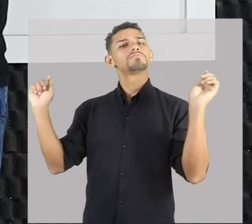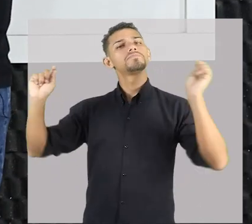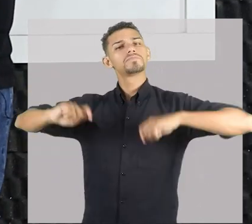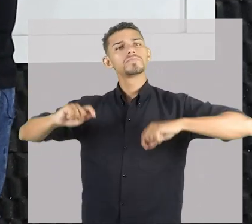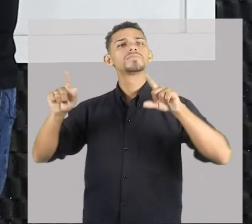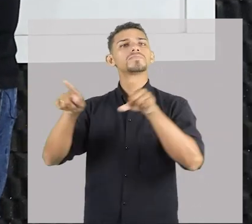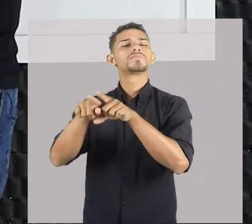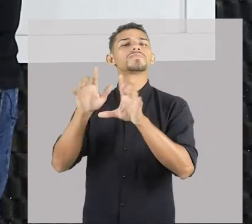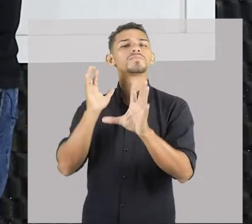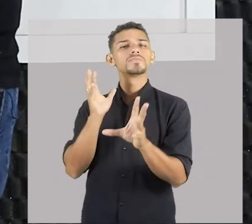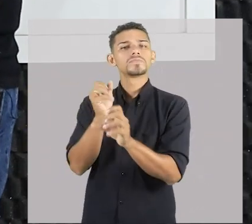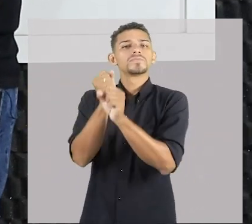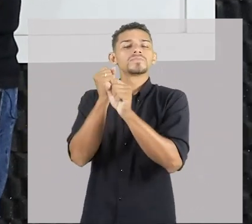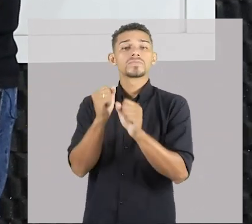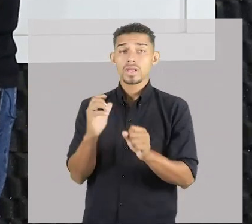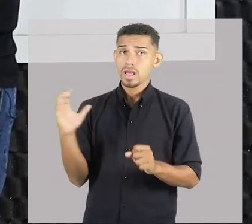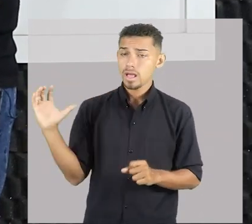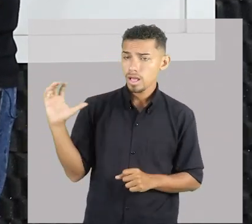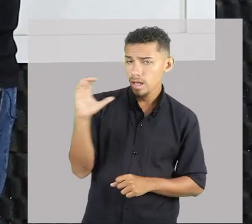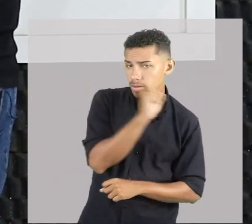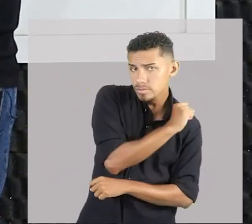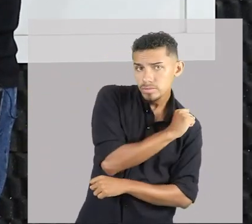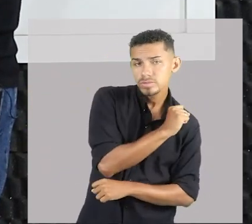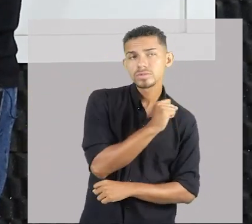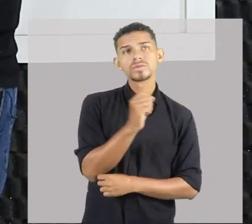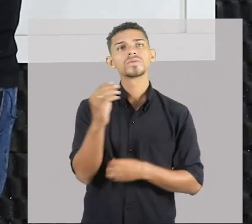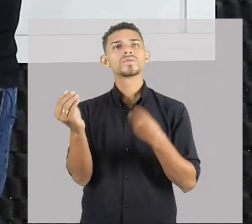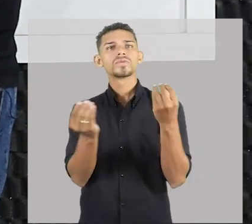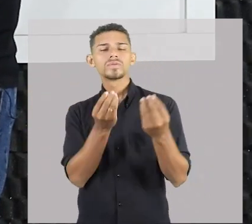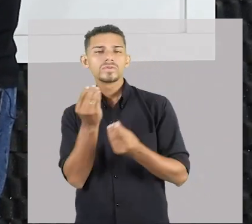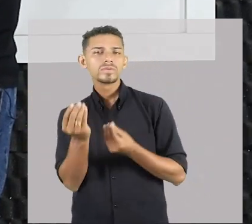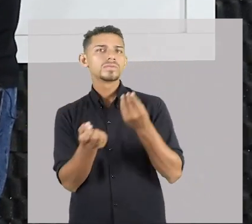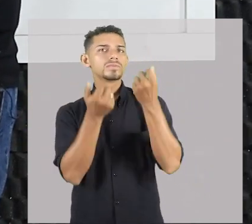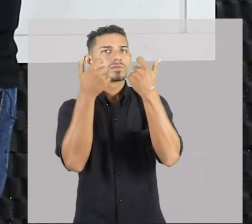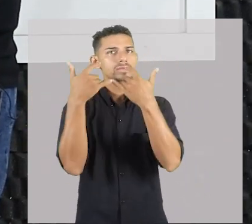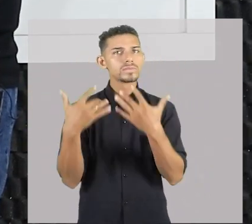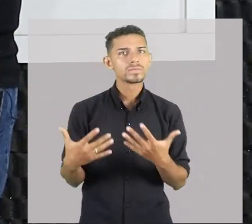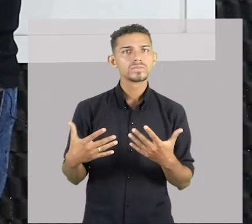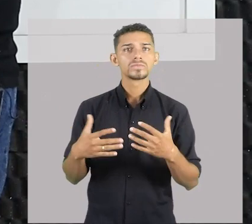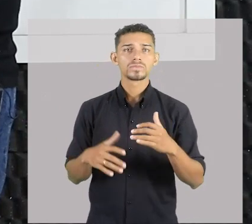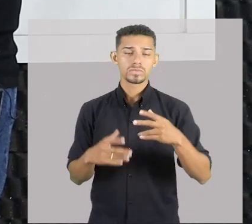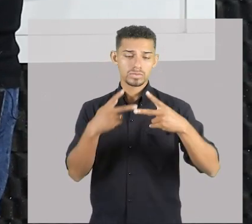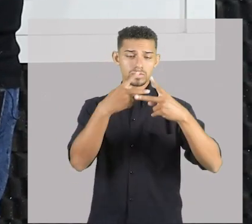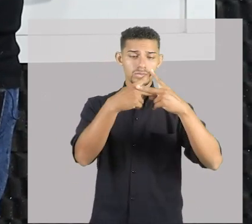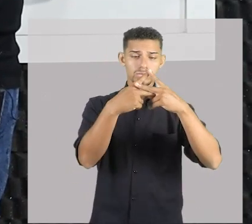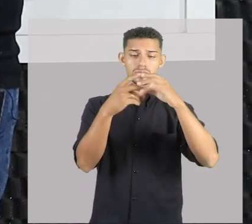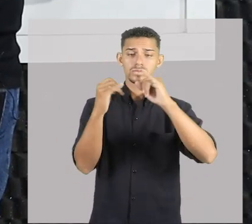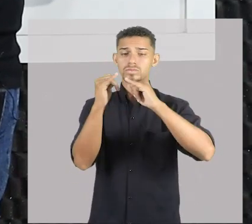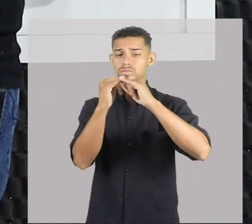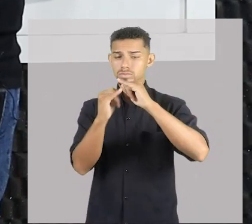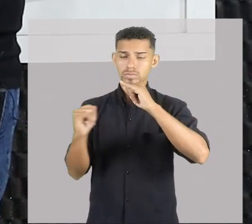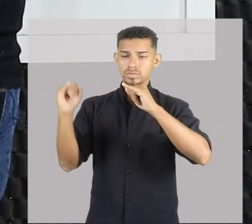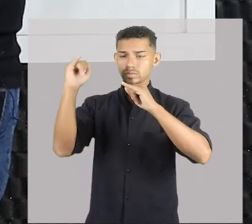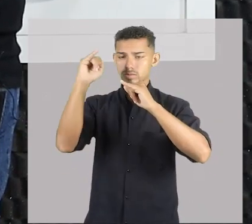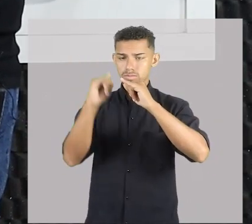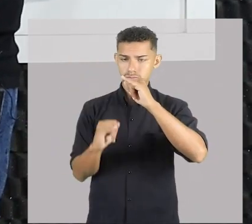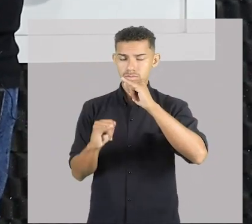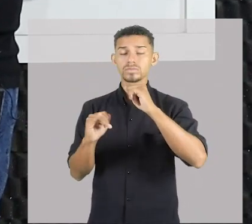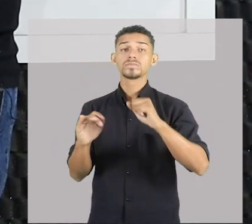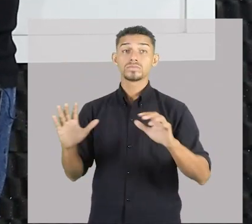a rapidez com que você descreve o ângulo, que é o ângulo descrito dividido pelo